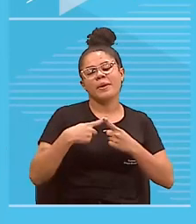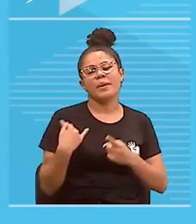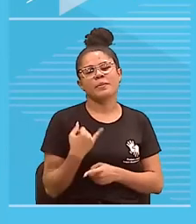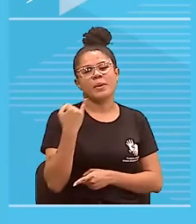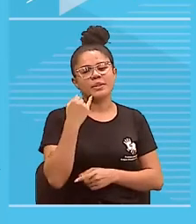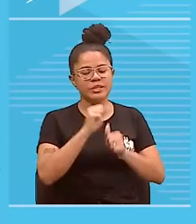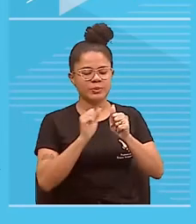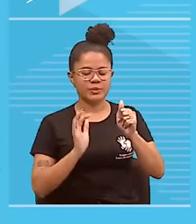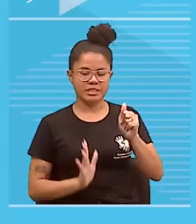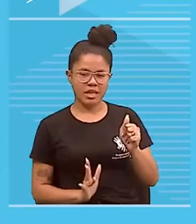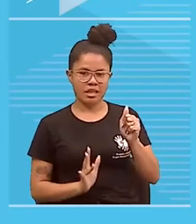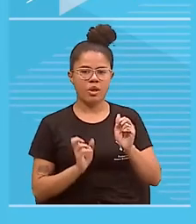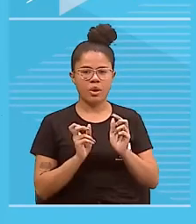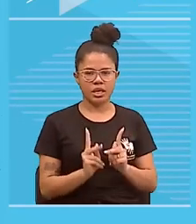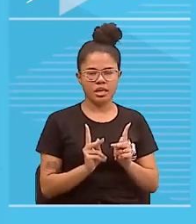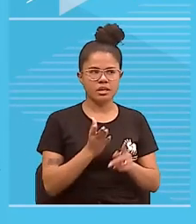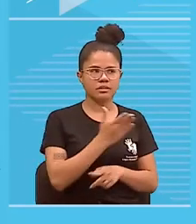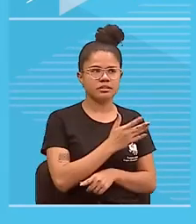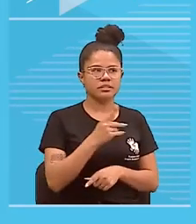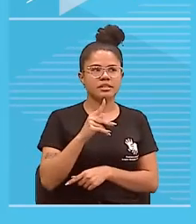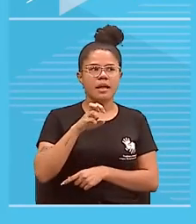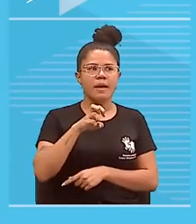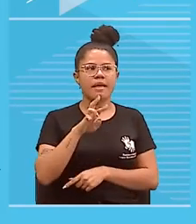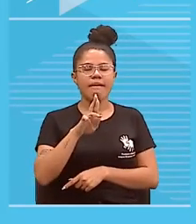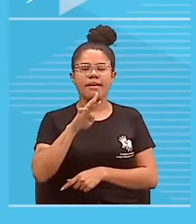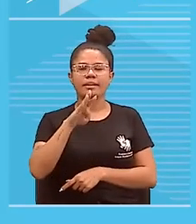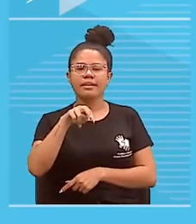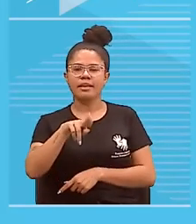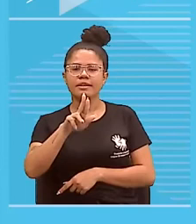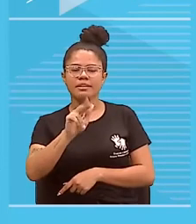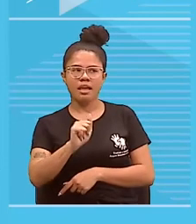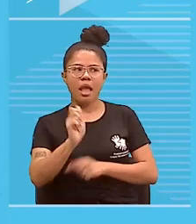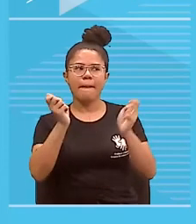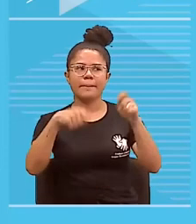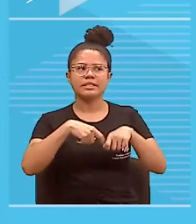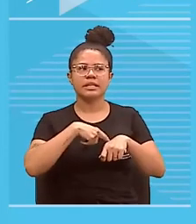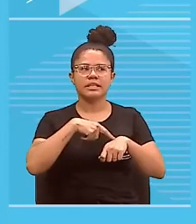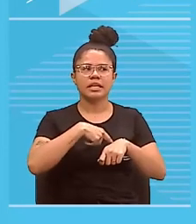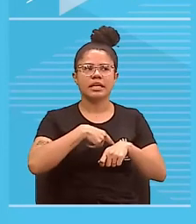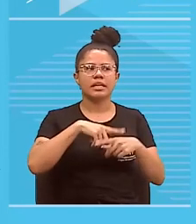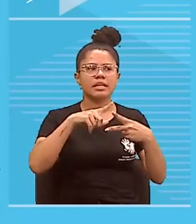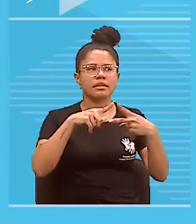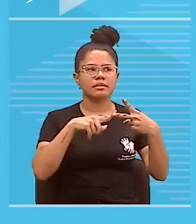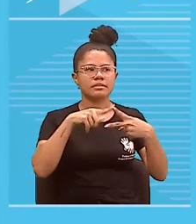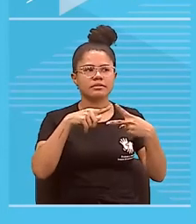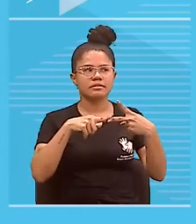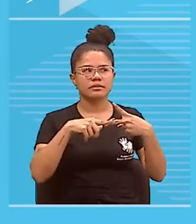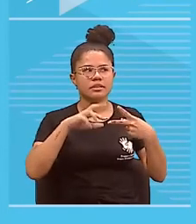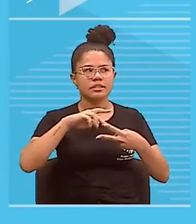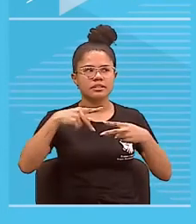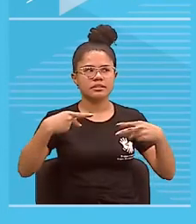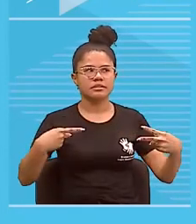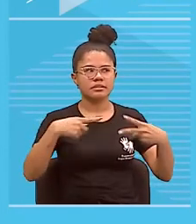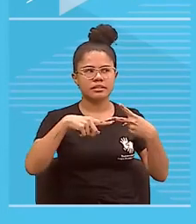ácidos nucleicos como as pentose do RNA que a ribose e no DNA